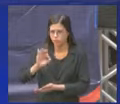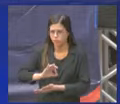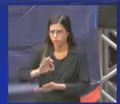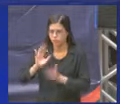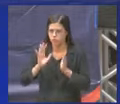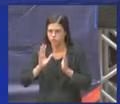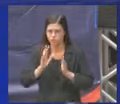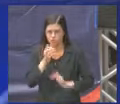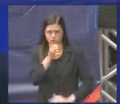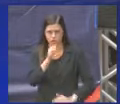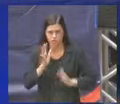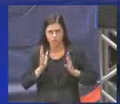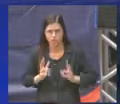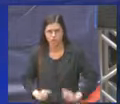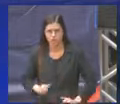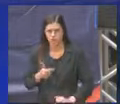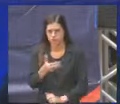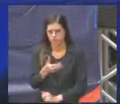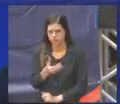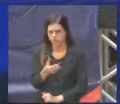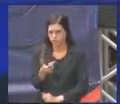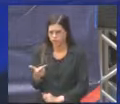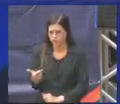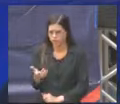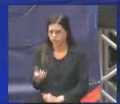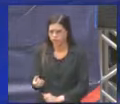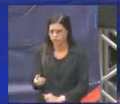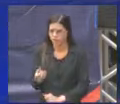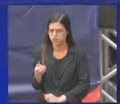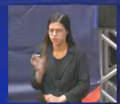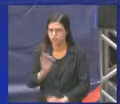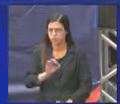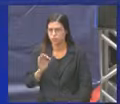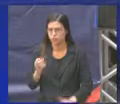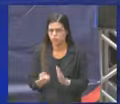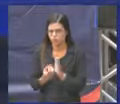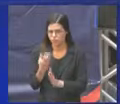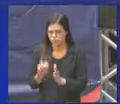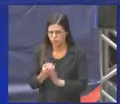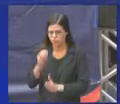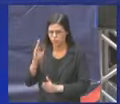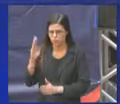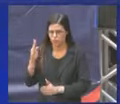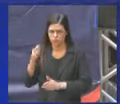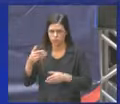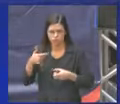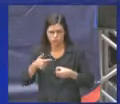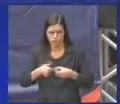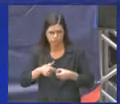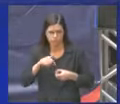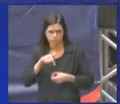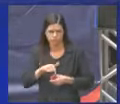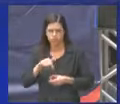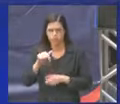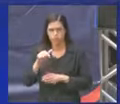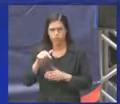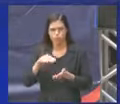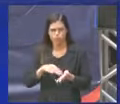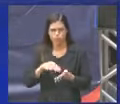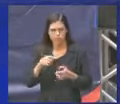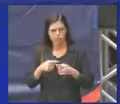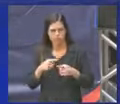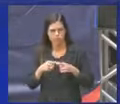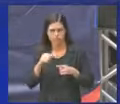e 26% de produção mundial de biocombustíveis. Então, isso é uma das razões, dentre outras, que o Brasil pode ser essa